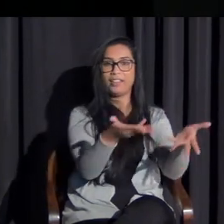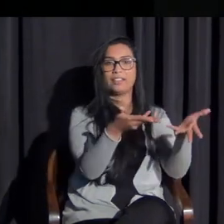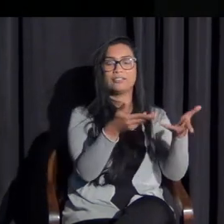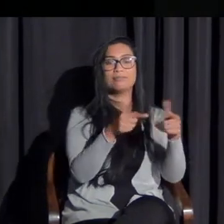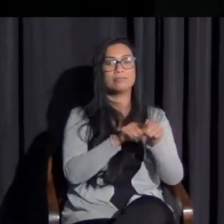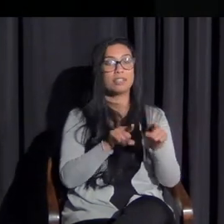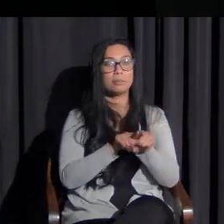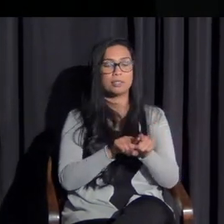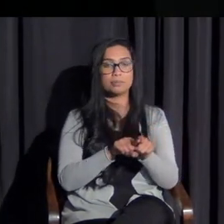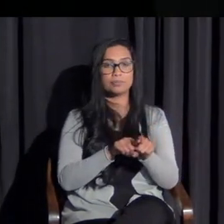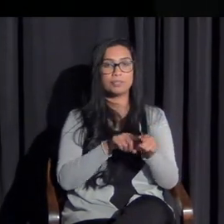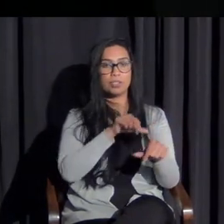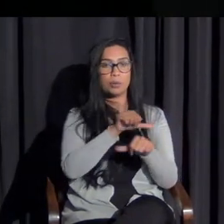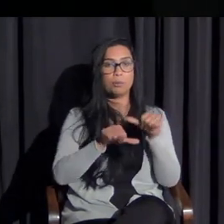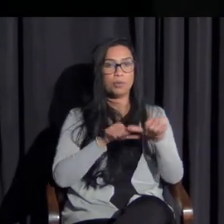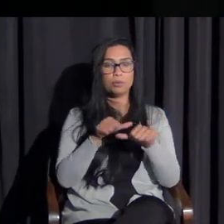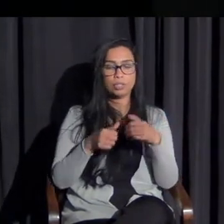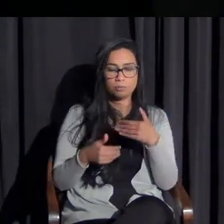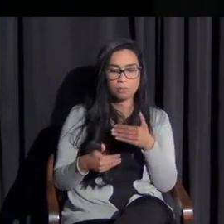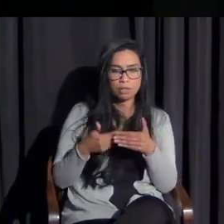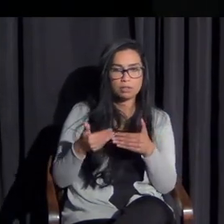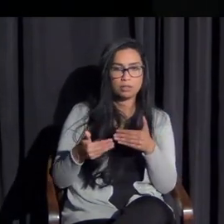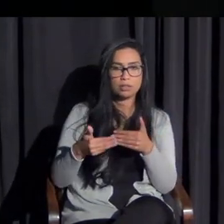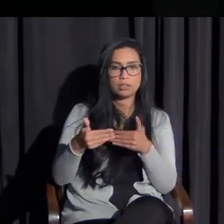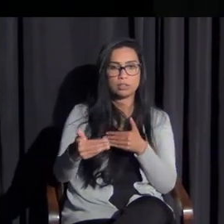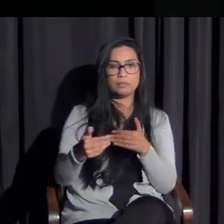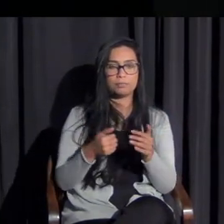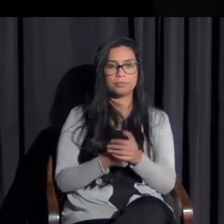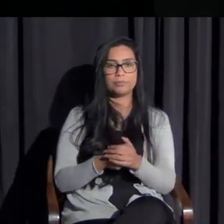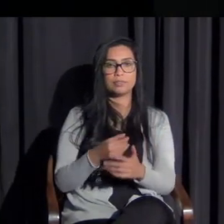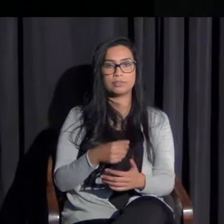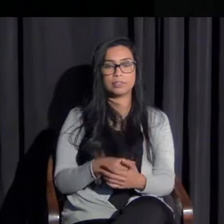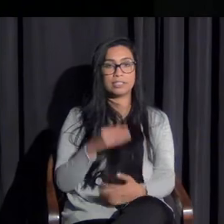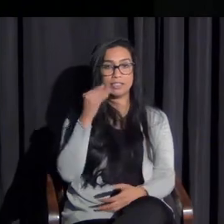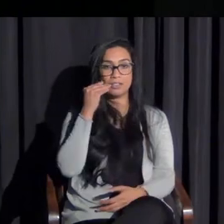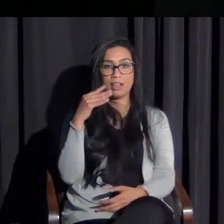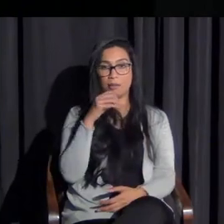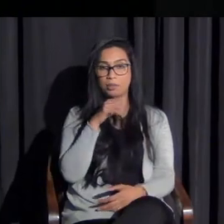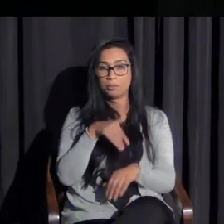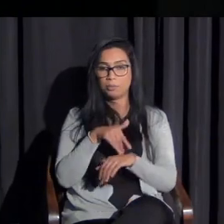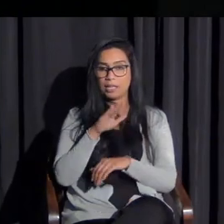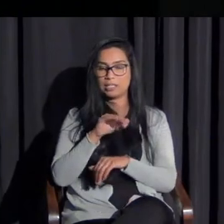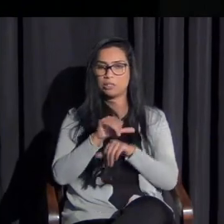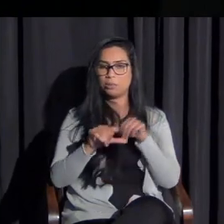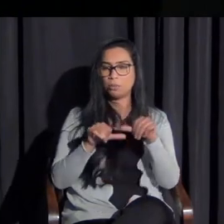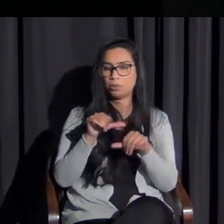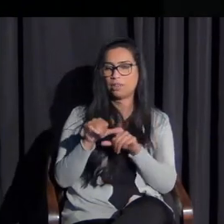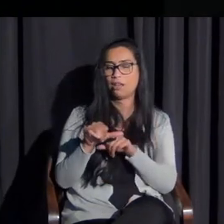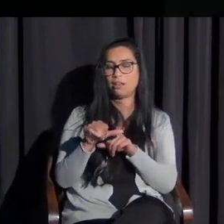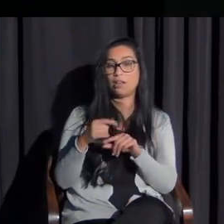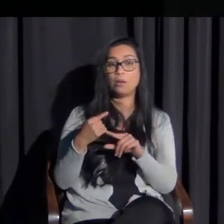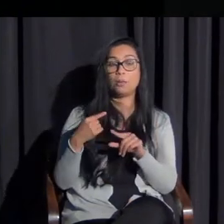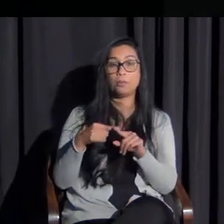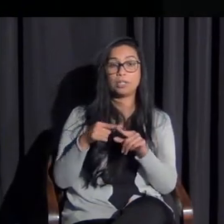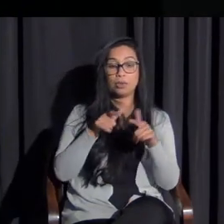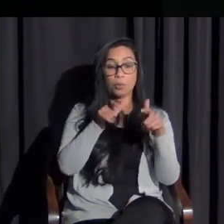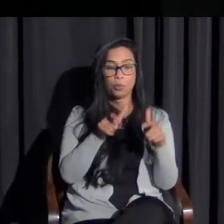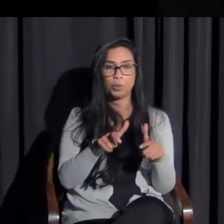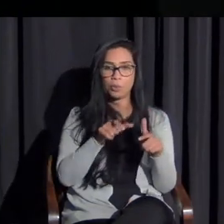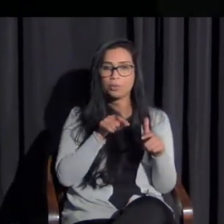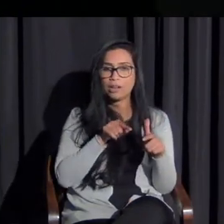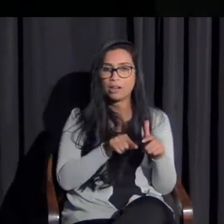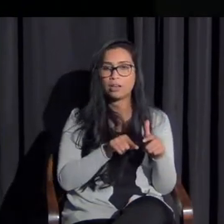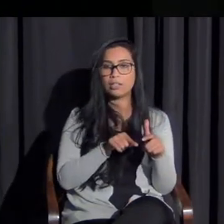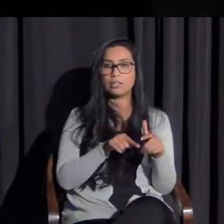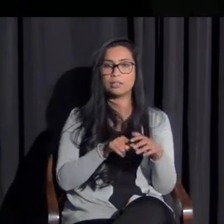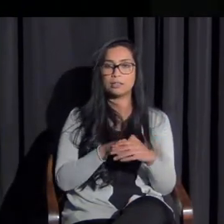Nisso, mudei o percurso. Vou passar mais rapidinho aqui. Nisso, mudei o percurso. Então, o lugar, aqui, se a gente puder ir